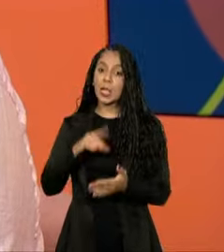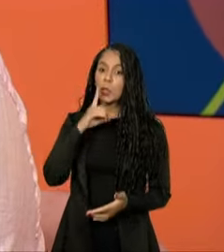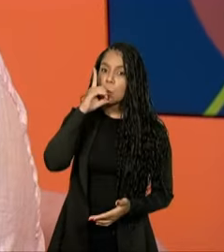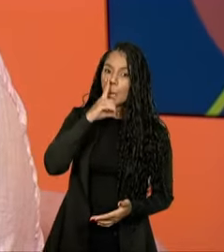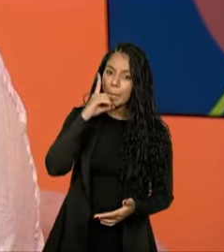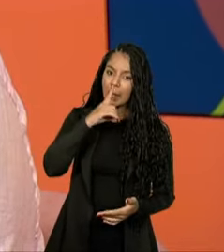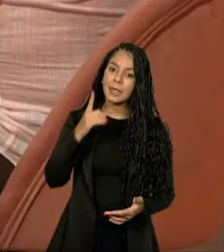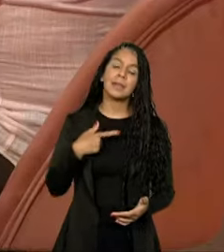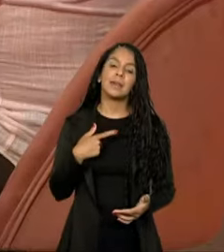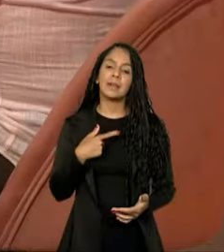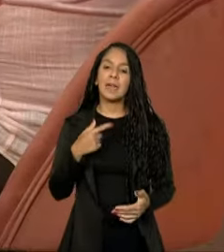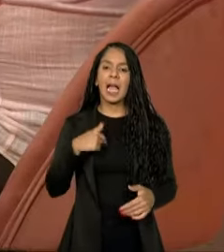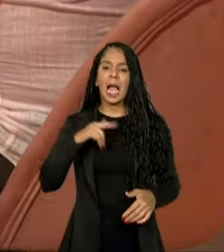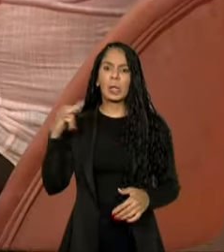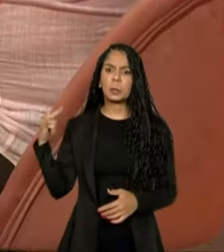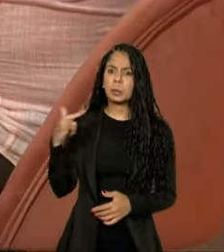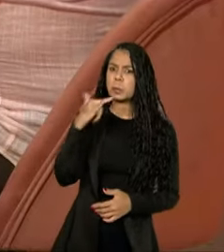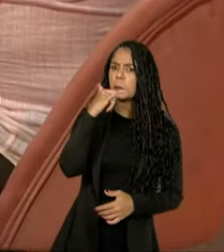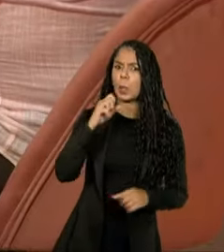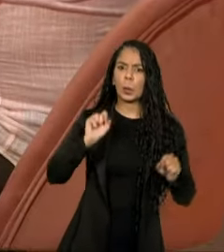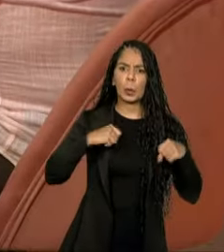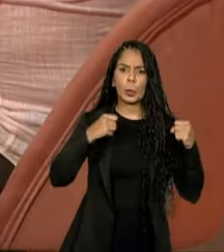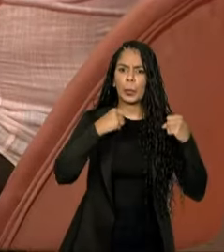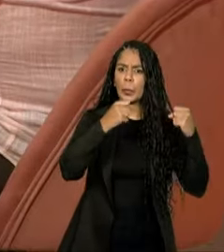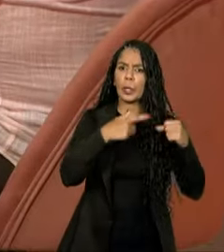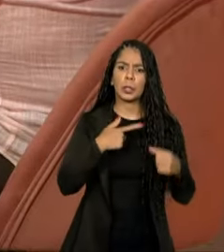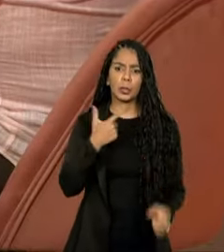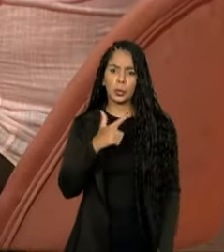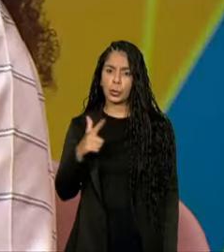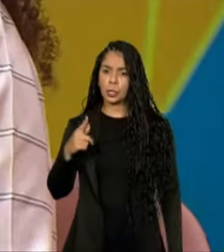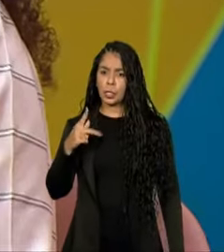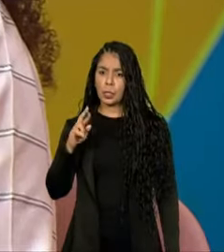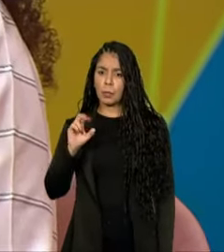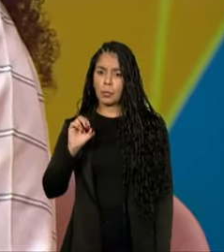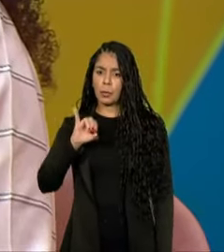Domingo, né? Entendeu? Então eu tinha que pegar voo, sair correndo. Não tinha nem Projac ainda,